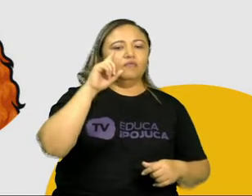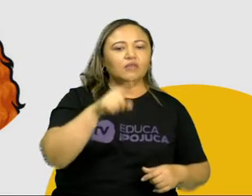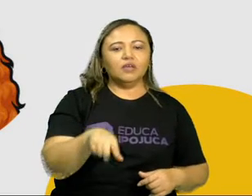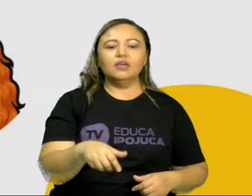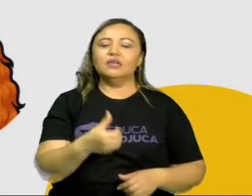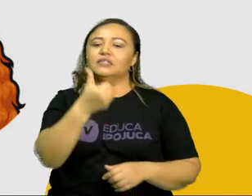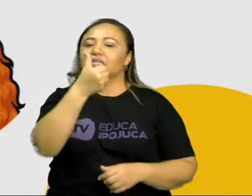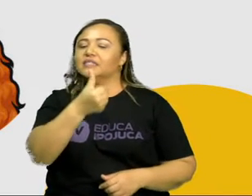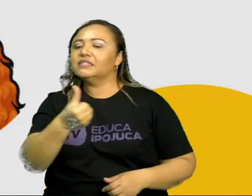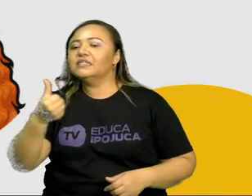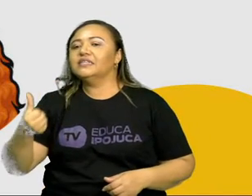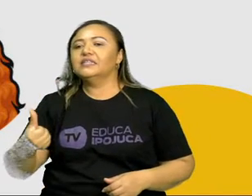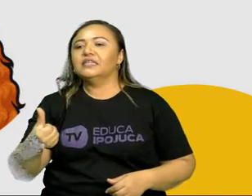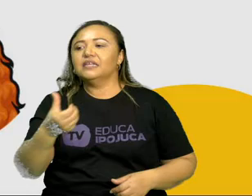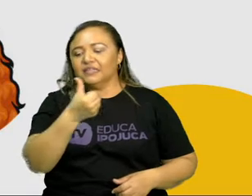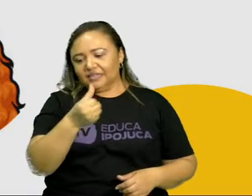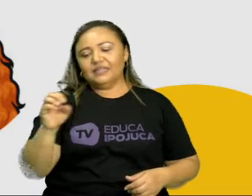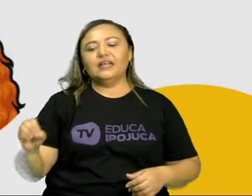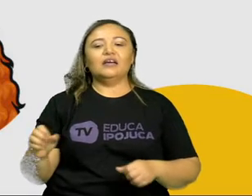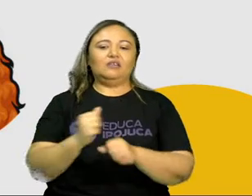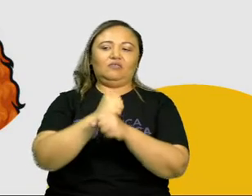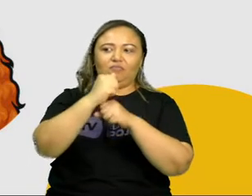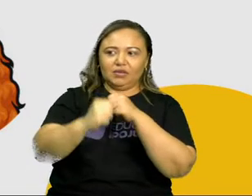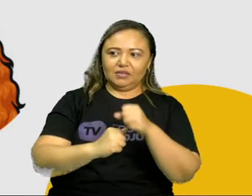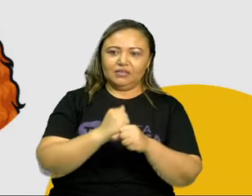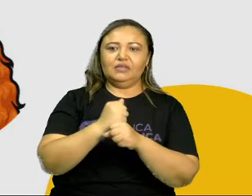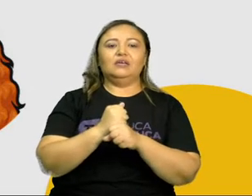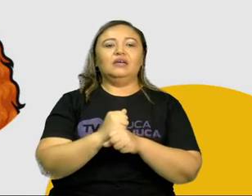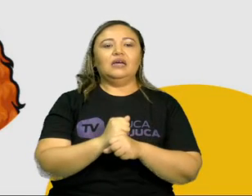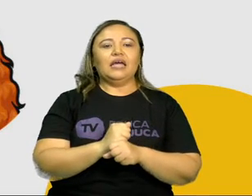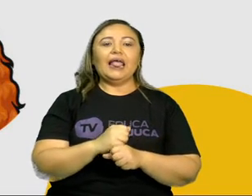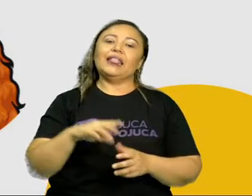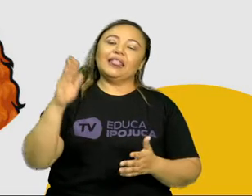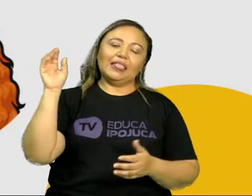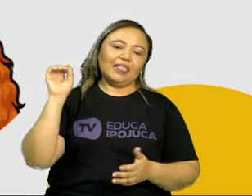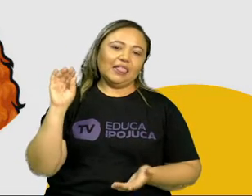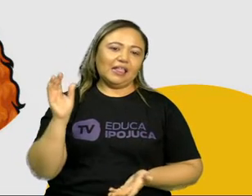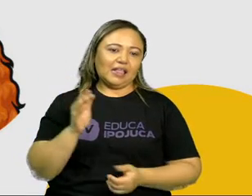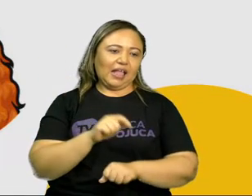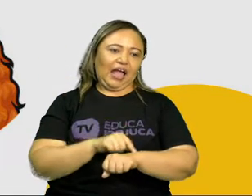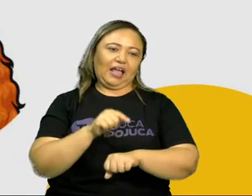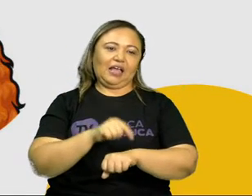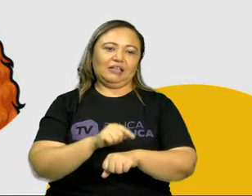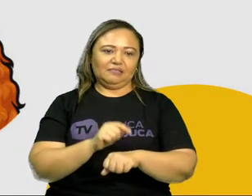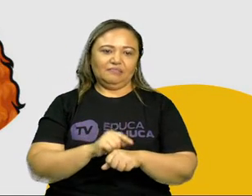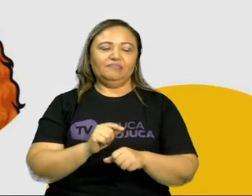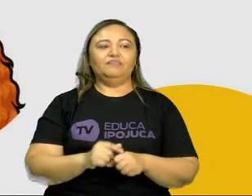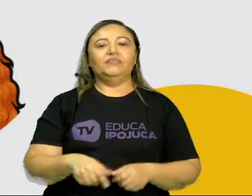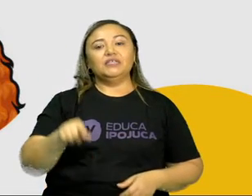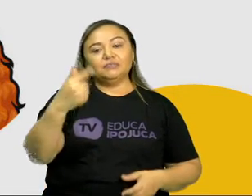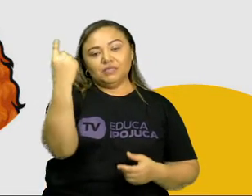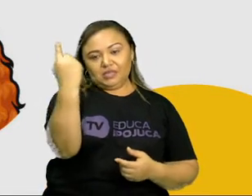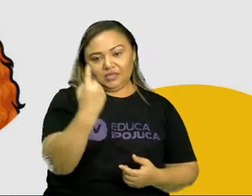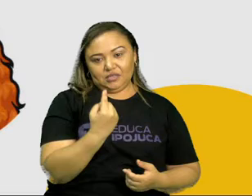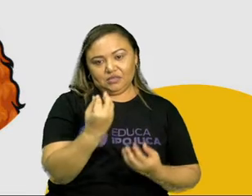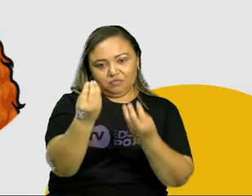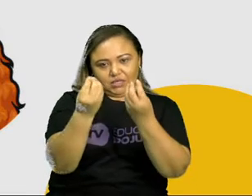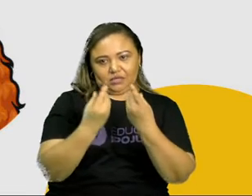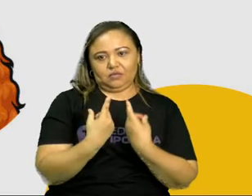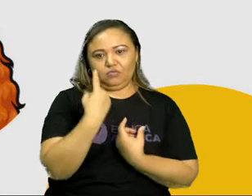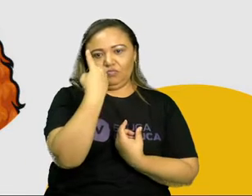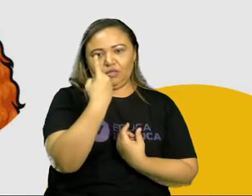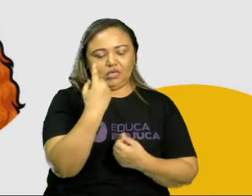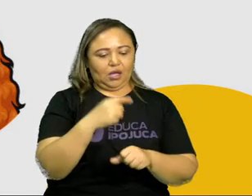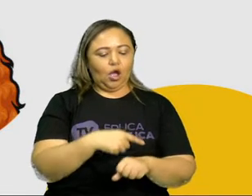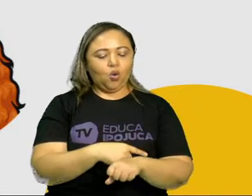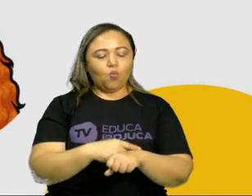anos. Agora é tarde demais para ser reprovado. E se me dessem um dia, uma hora,